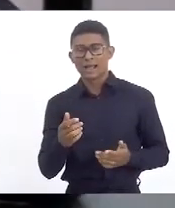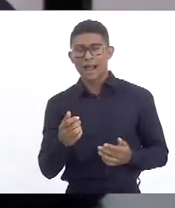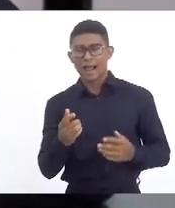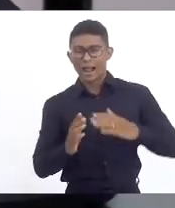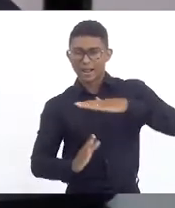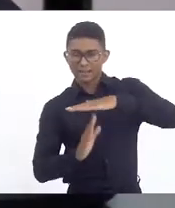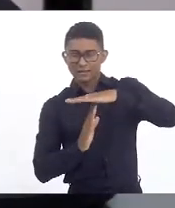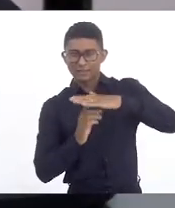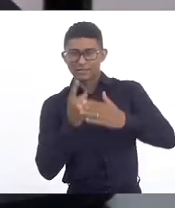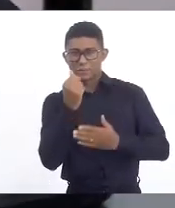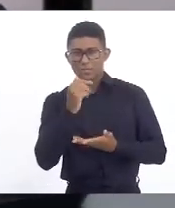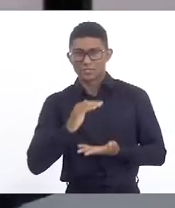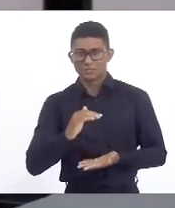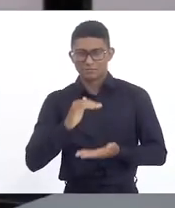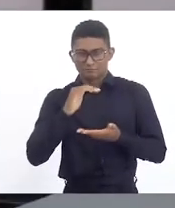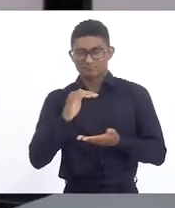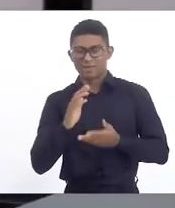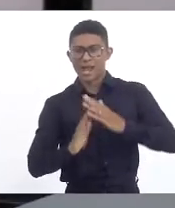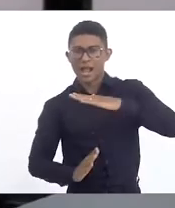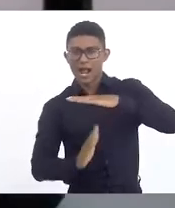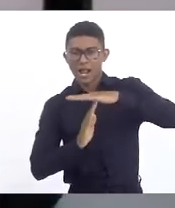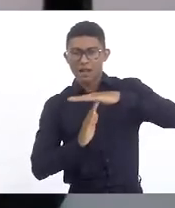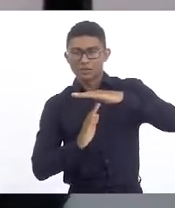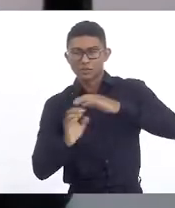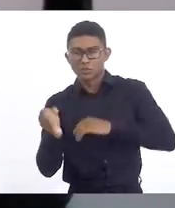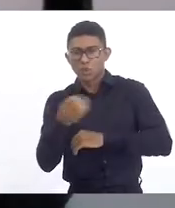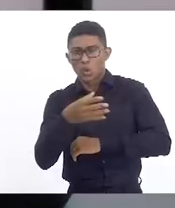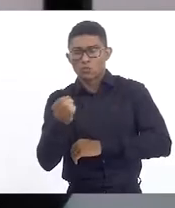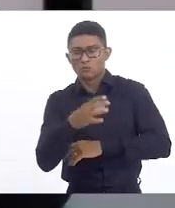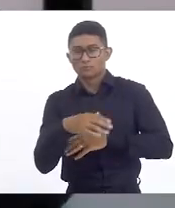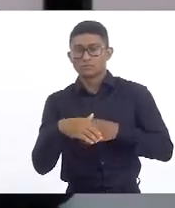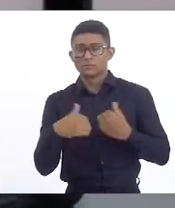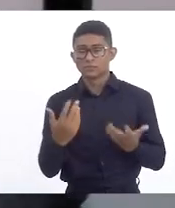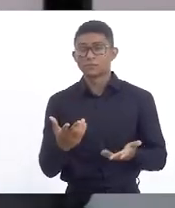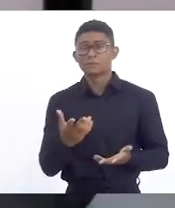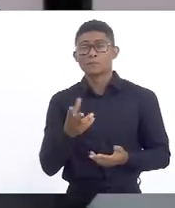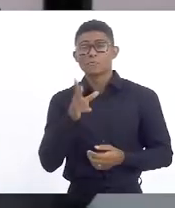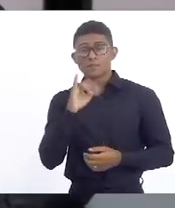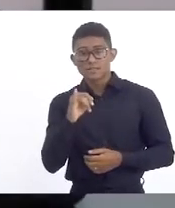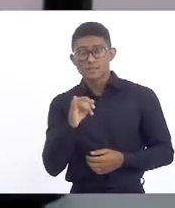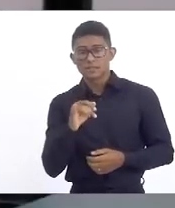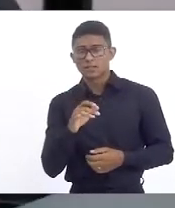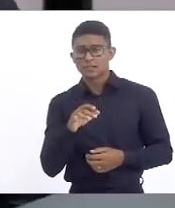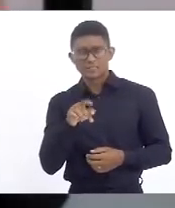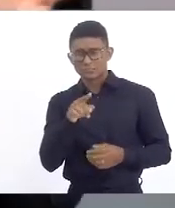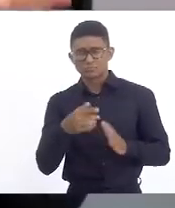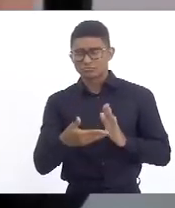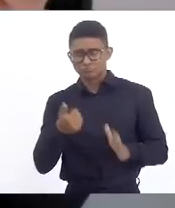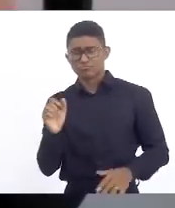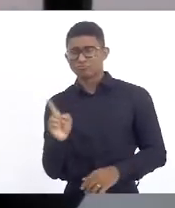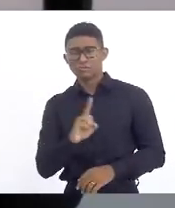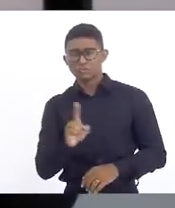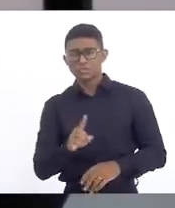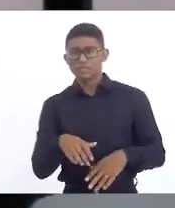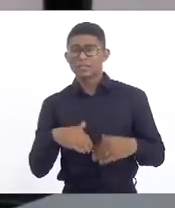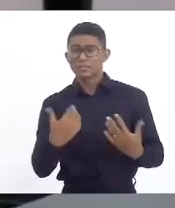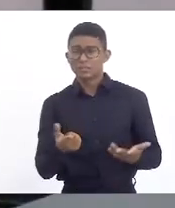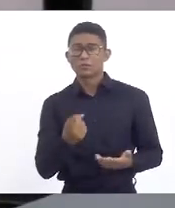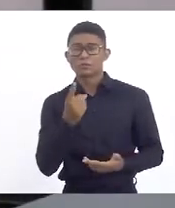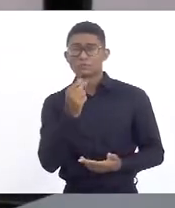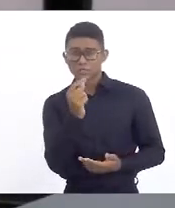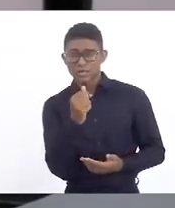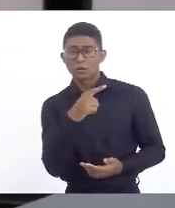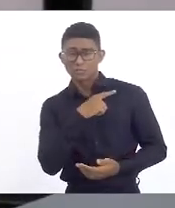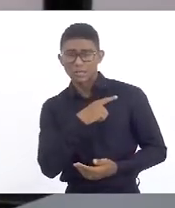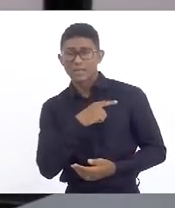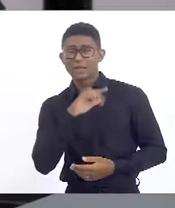do teto de gasto, você passa a ter o dinheiro, mas não pode gastar, senão estoura o teto de gasto. Né? É uma